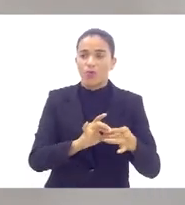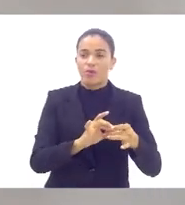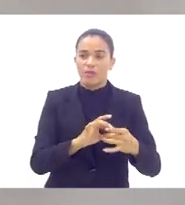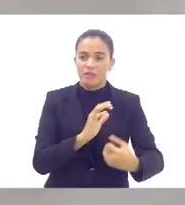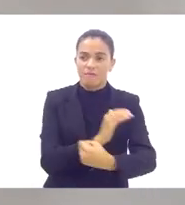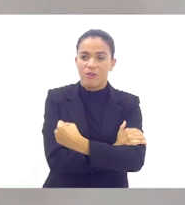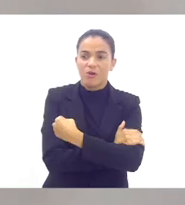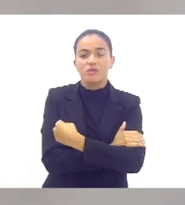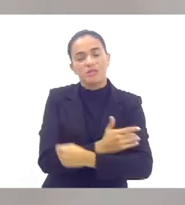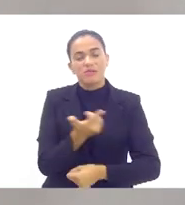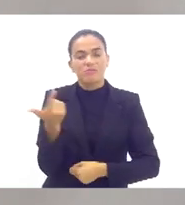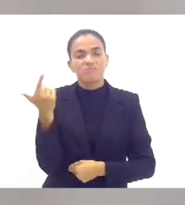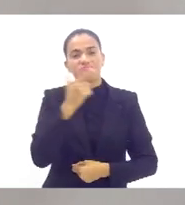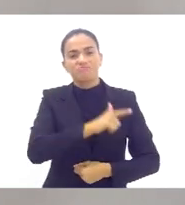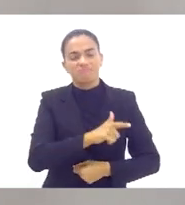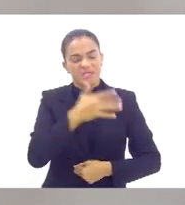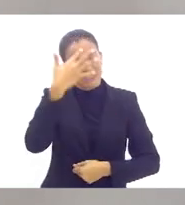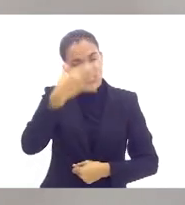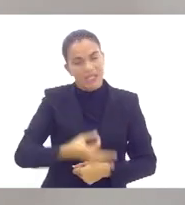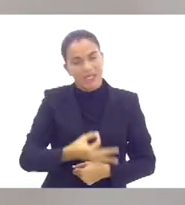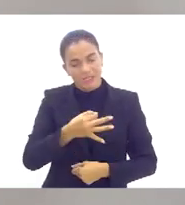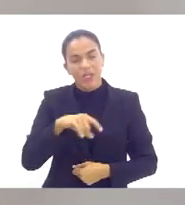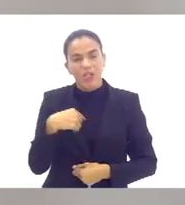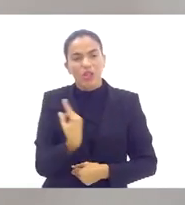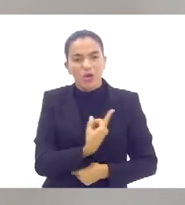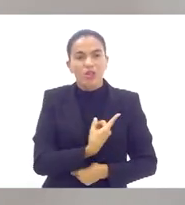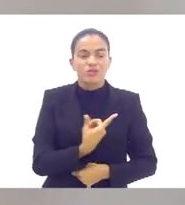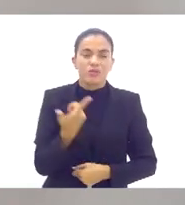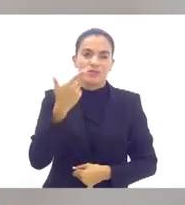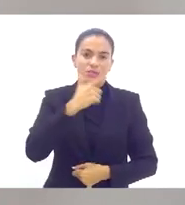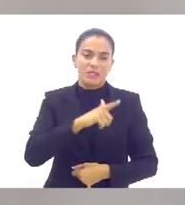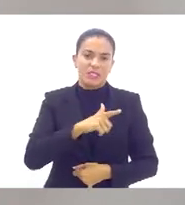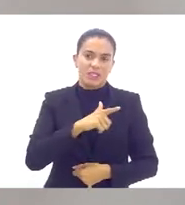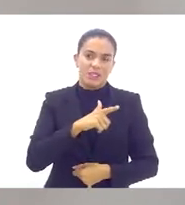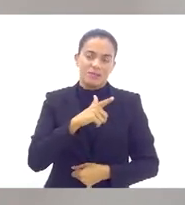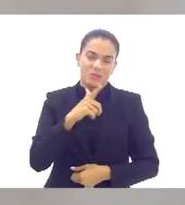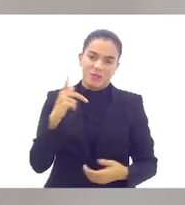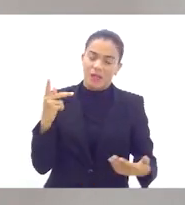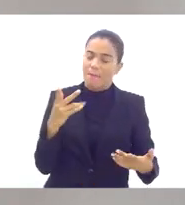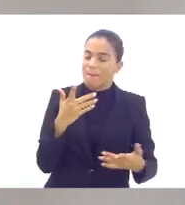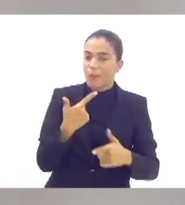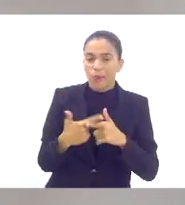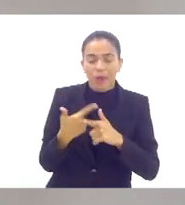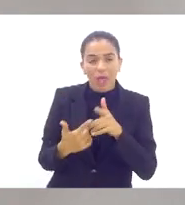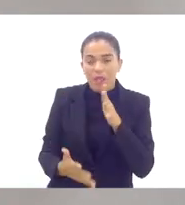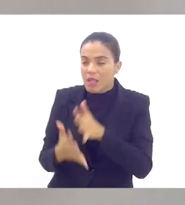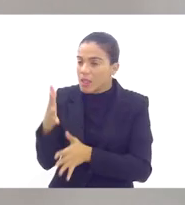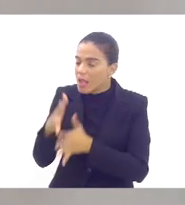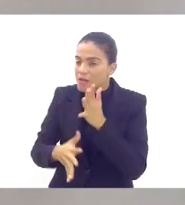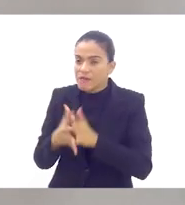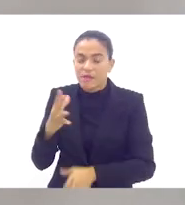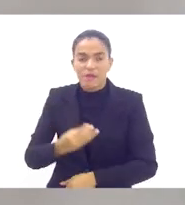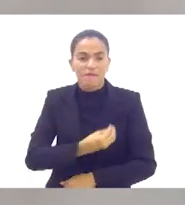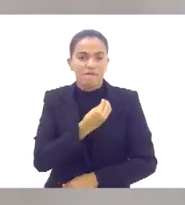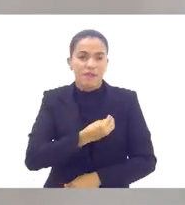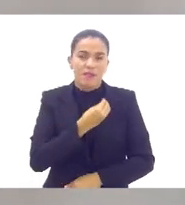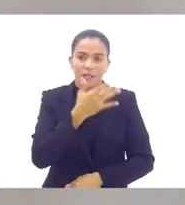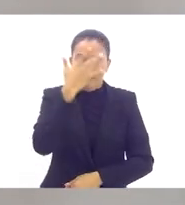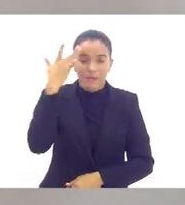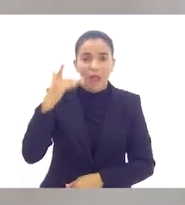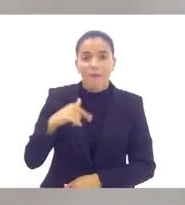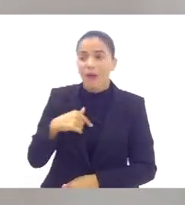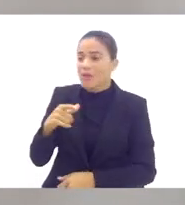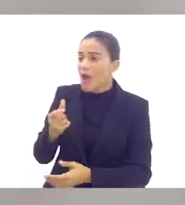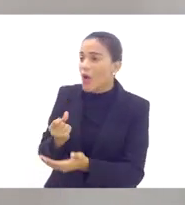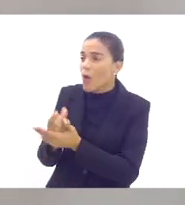eu tenho certeza que a gente acaba com essa sacanagem aí, porque está afetando a vida das pessoas. A pessoa está bebendo água